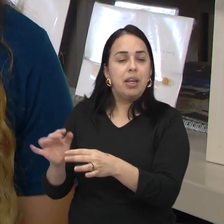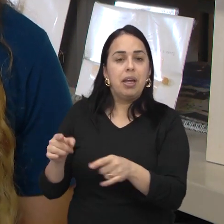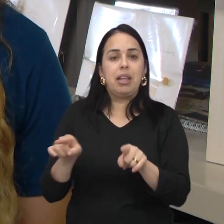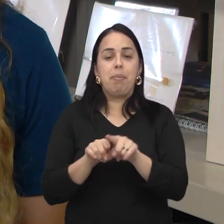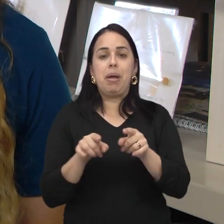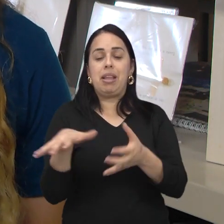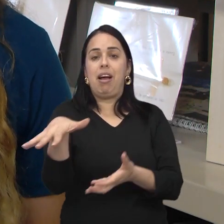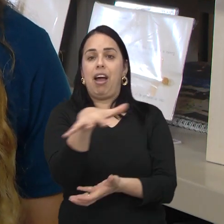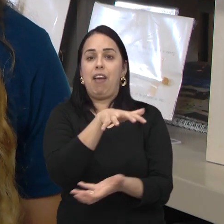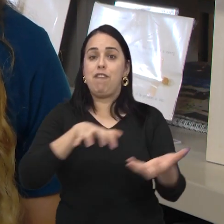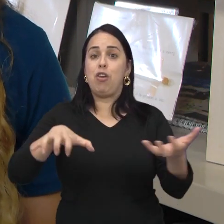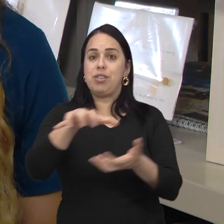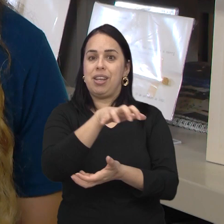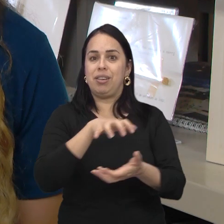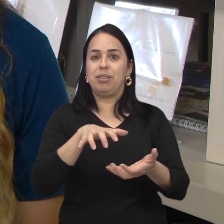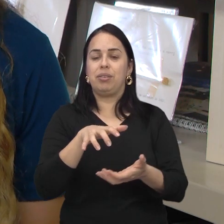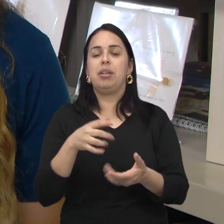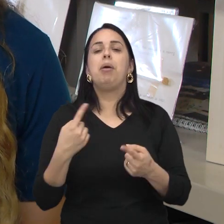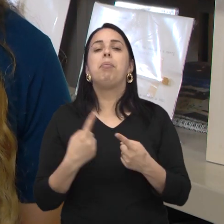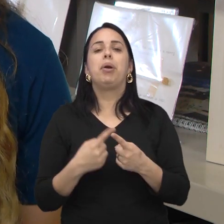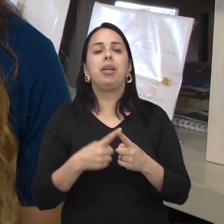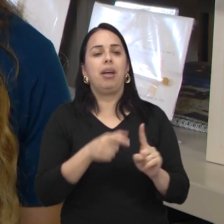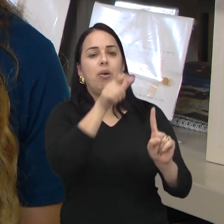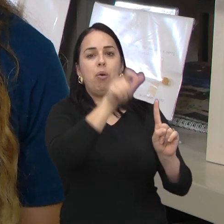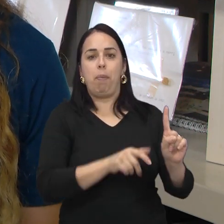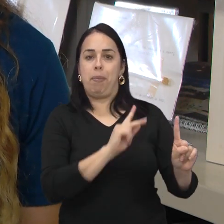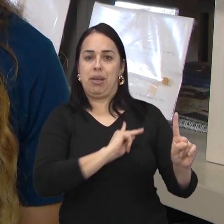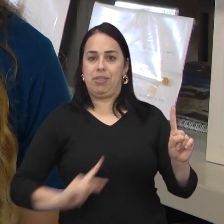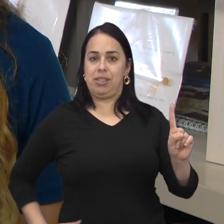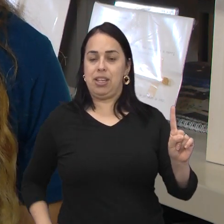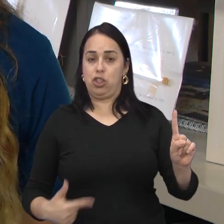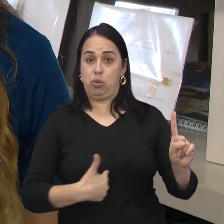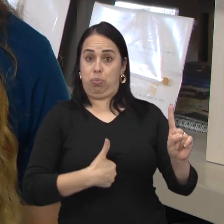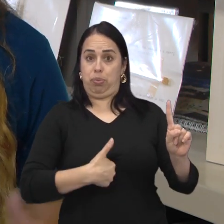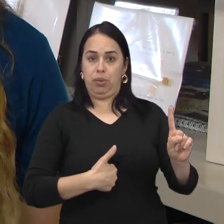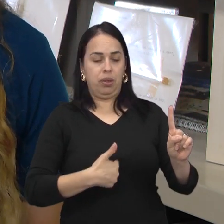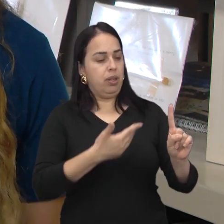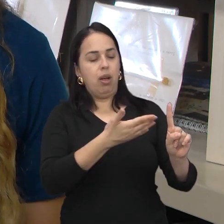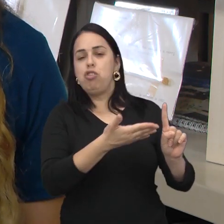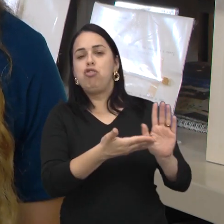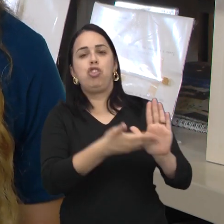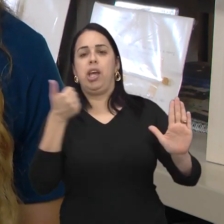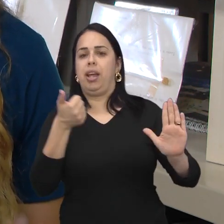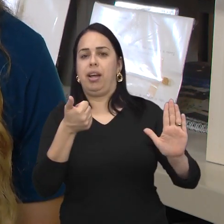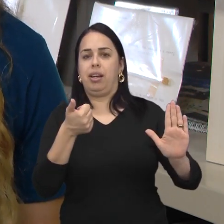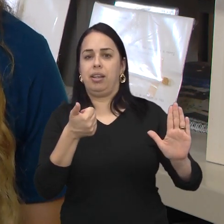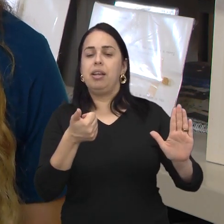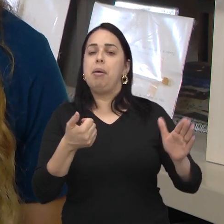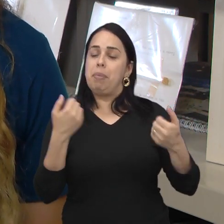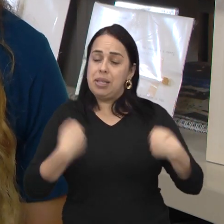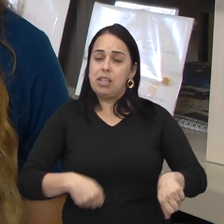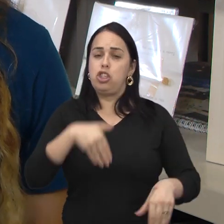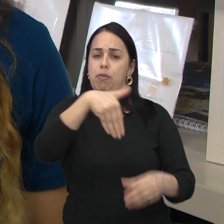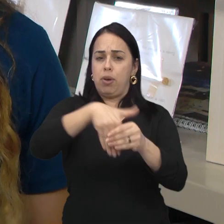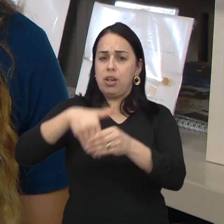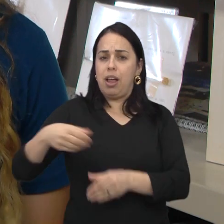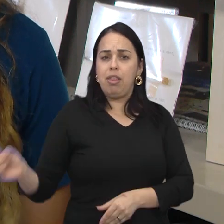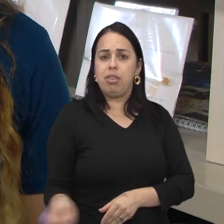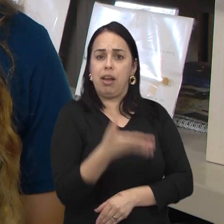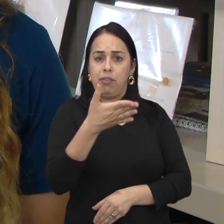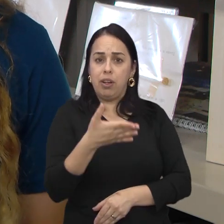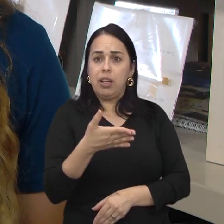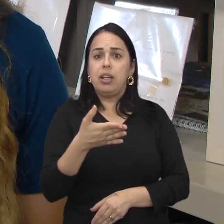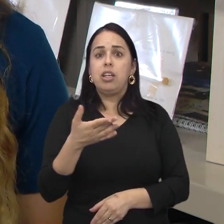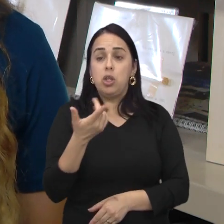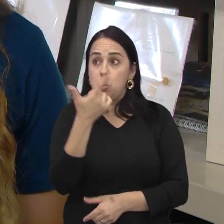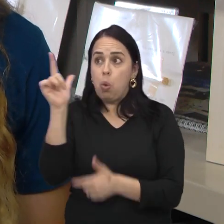Revolução de 32, porque se queria o quê? Tirar o Getúlio Vargas, que estava no governo provisório, para fazer uma nova Constituição, para terem novas eleições, para que os